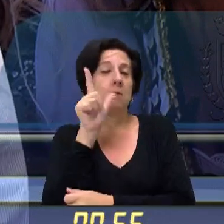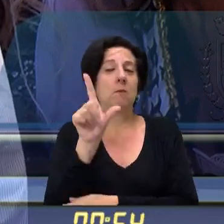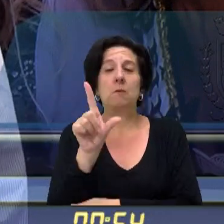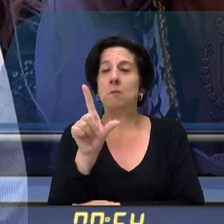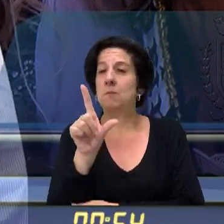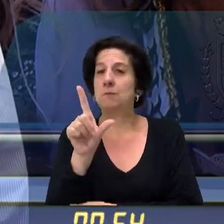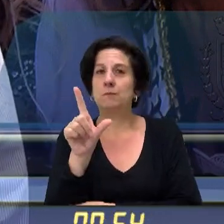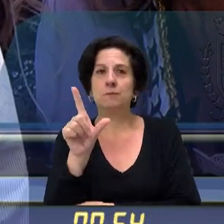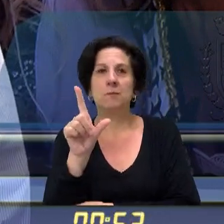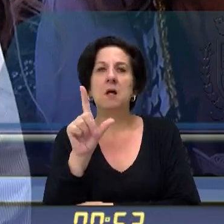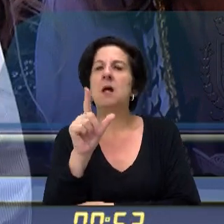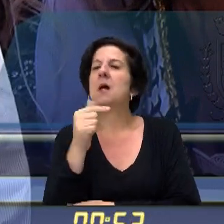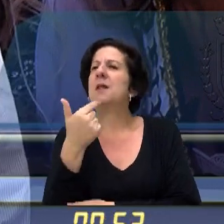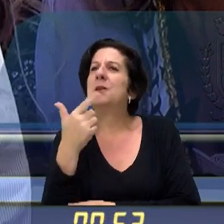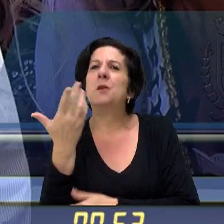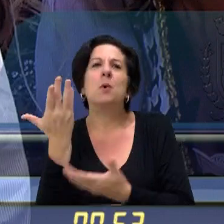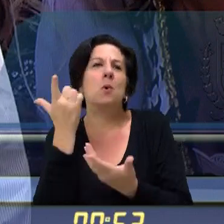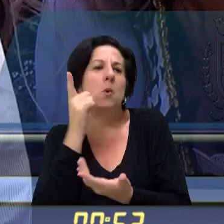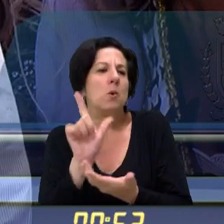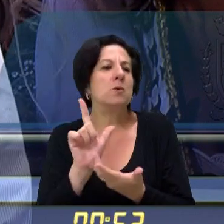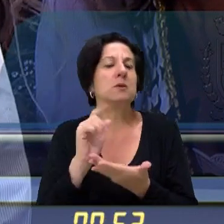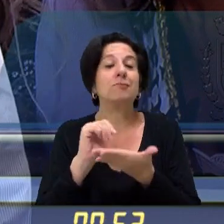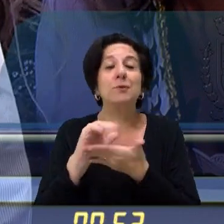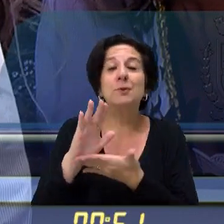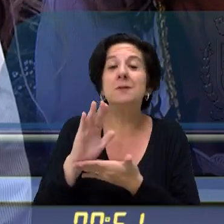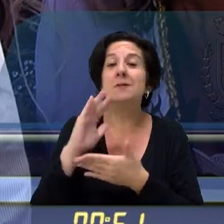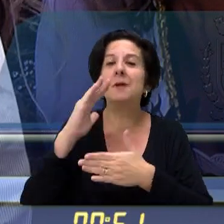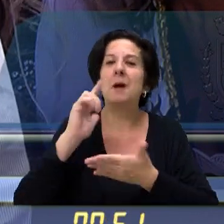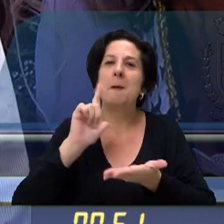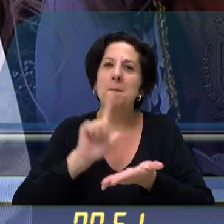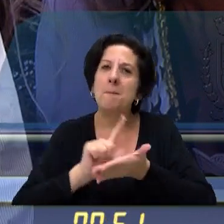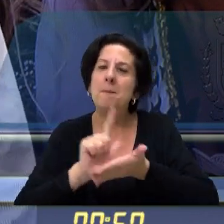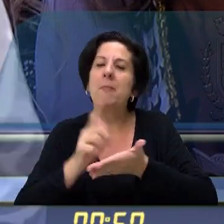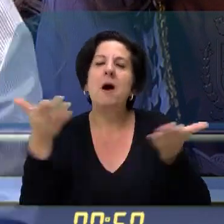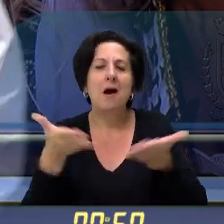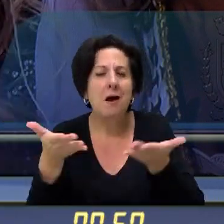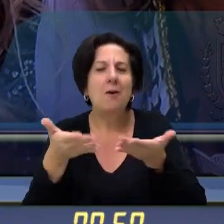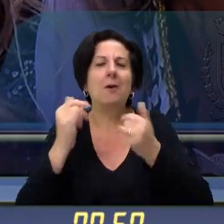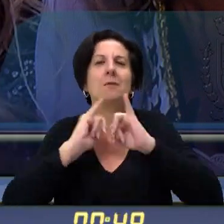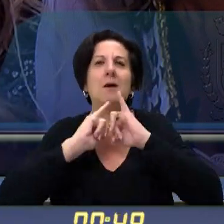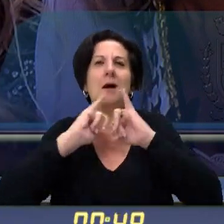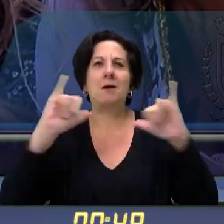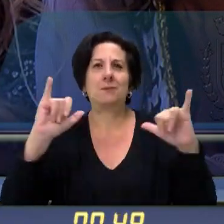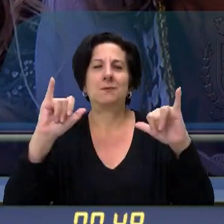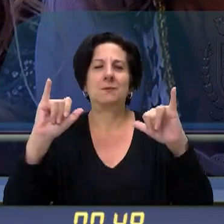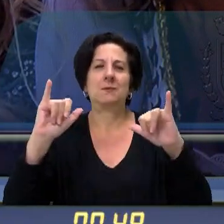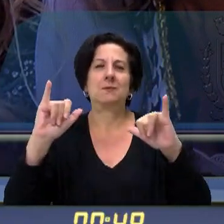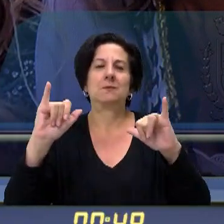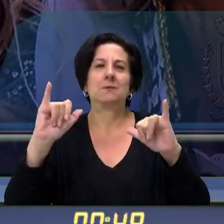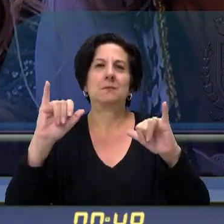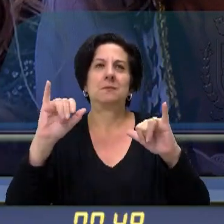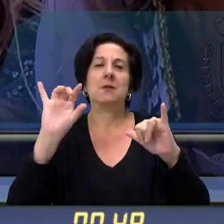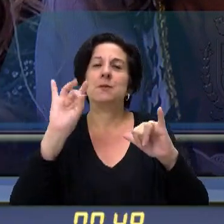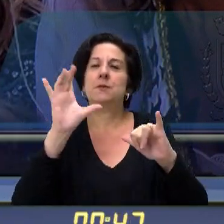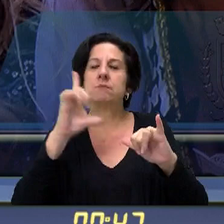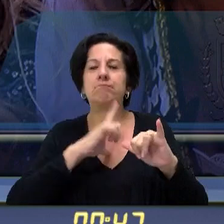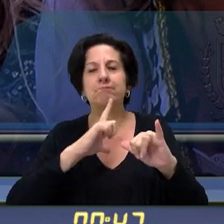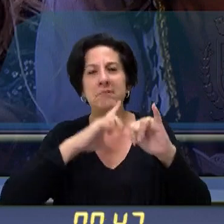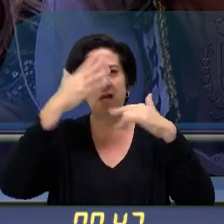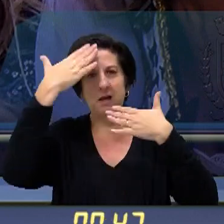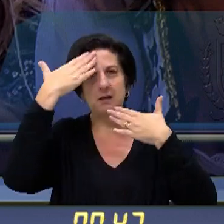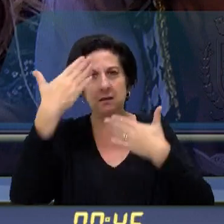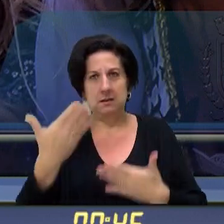conseguindo, que não saía do papel essa obra, e agora foi anunciado. Então, só temos que